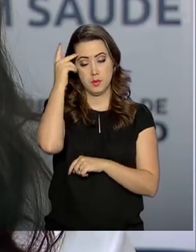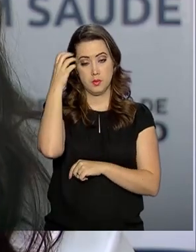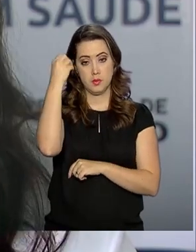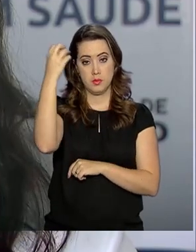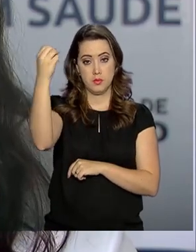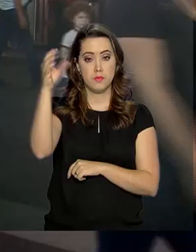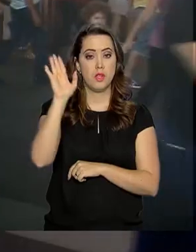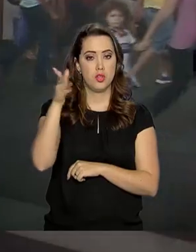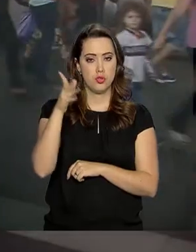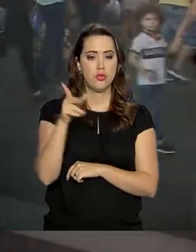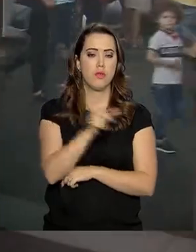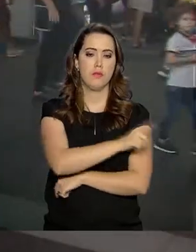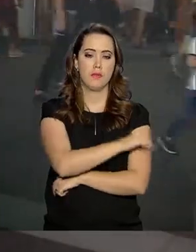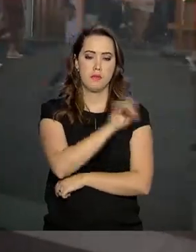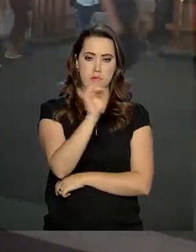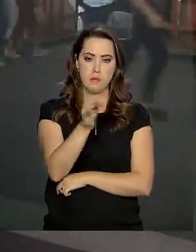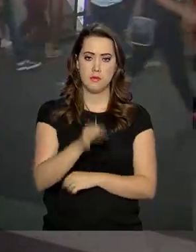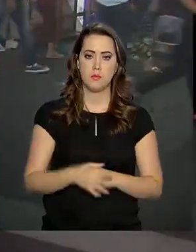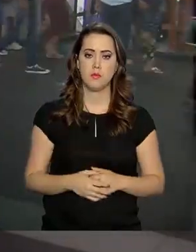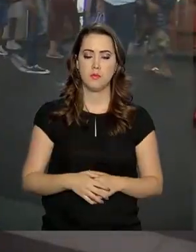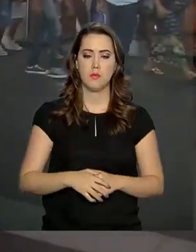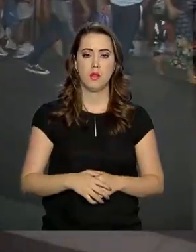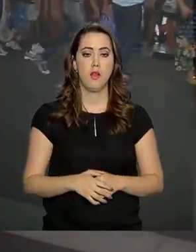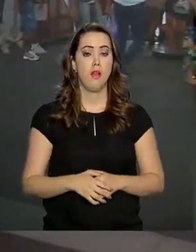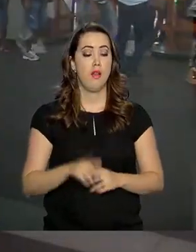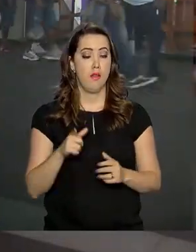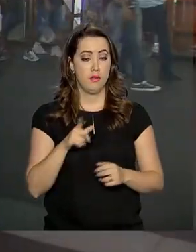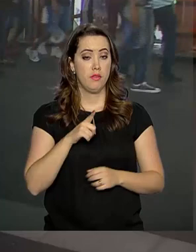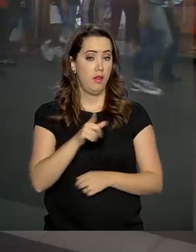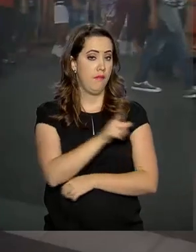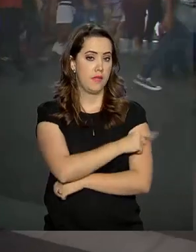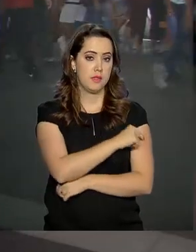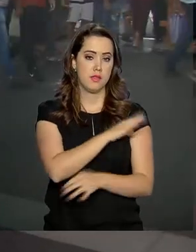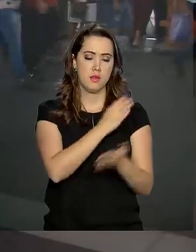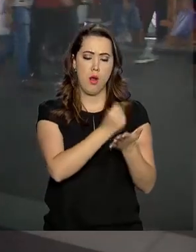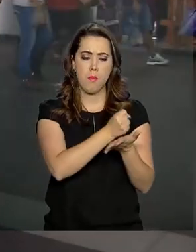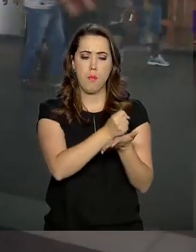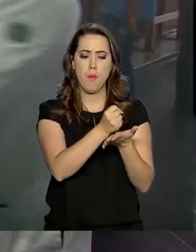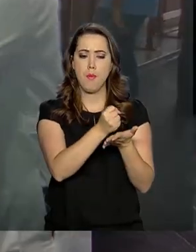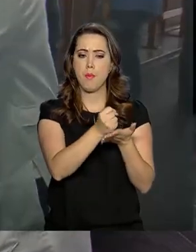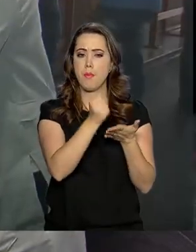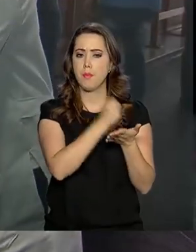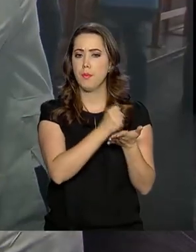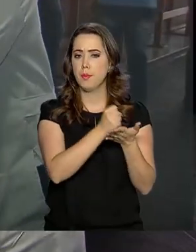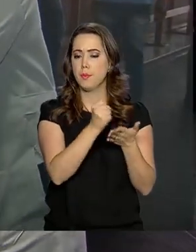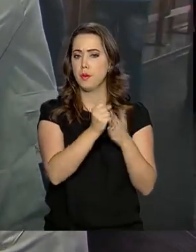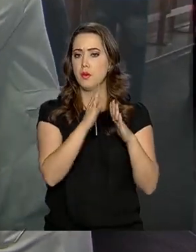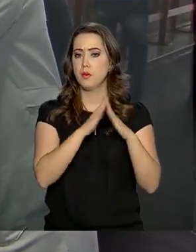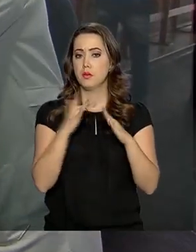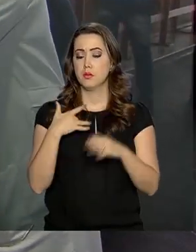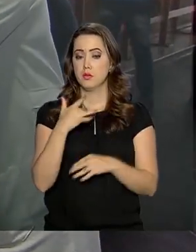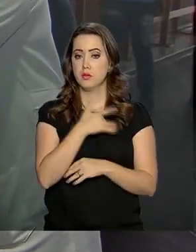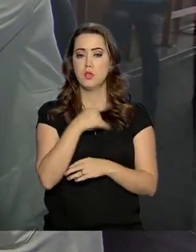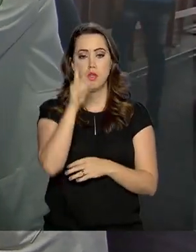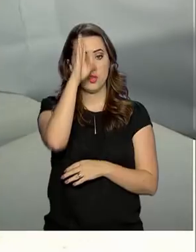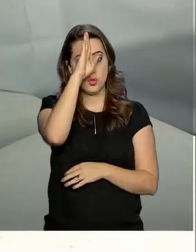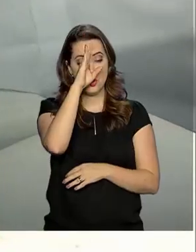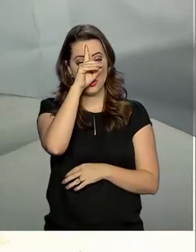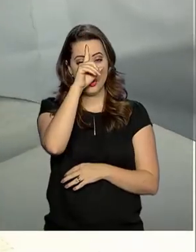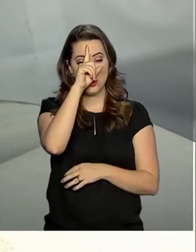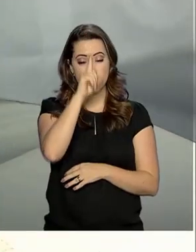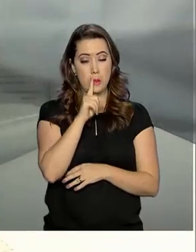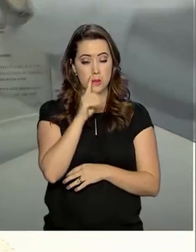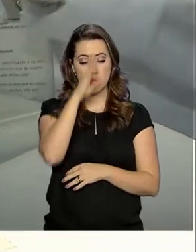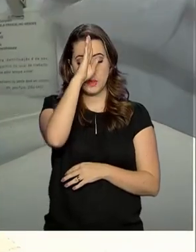lá vacinados. A vacina faz parte do calendário de imunização do Sistema Único de Saúde e está disponível gratuitamente